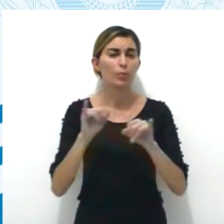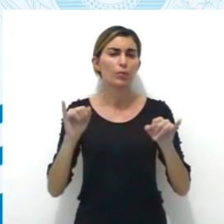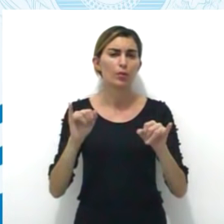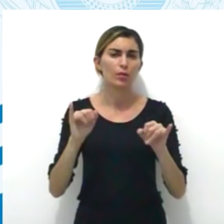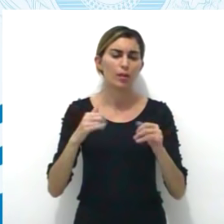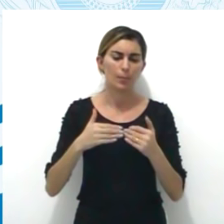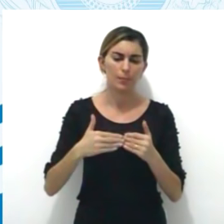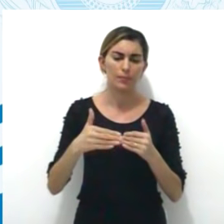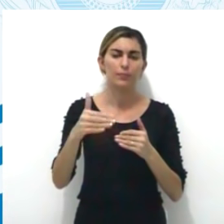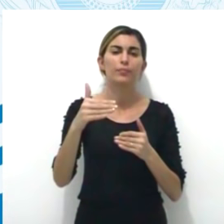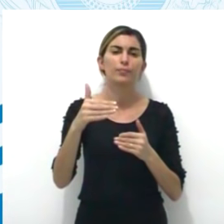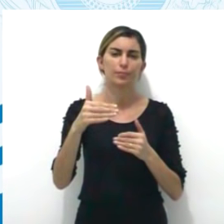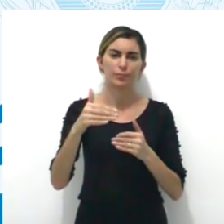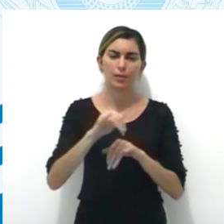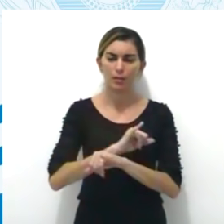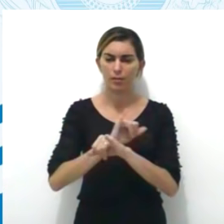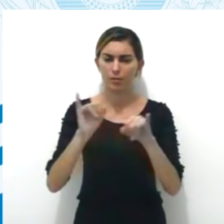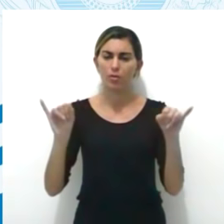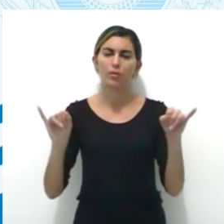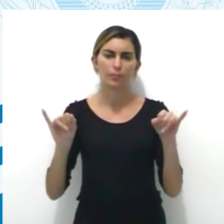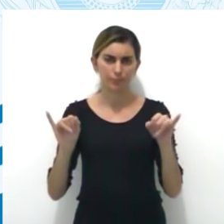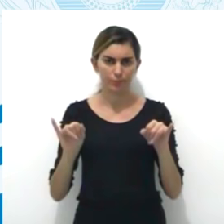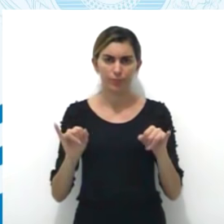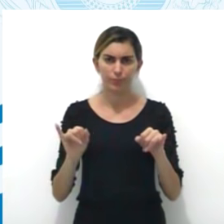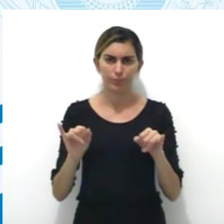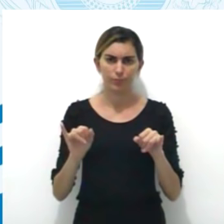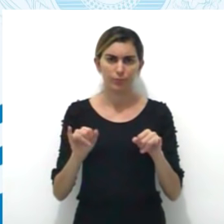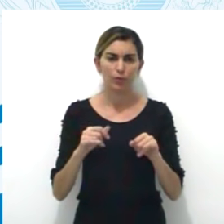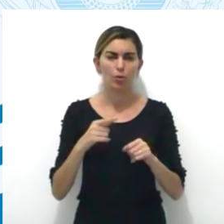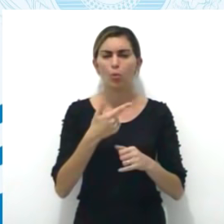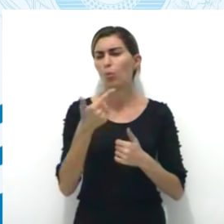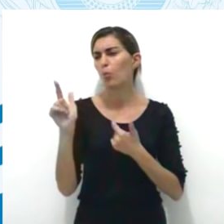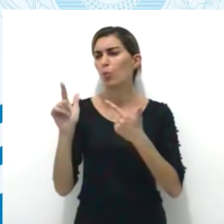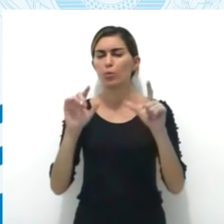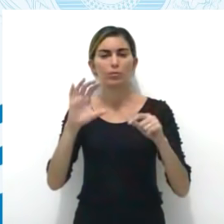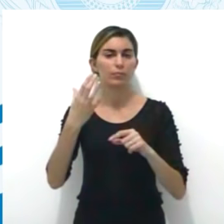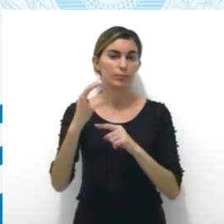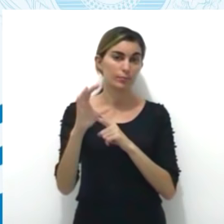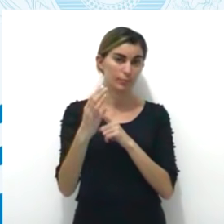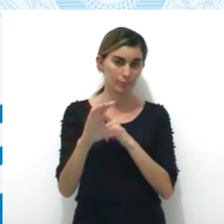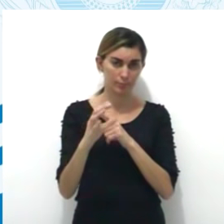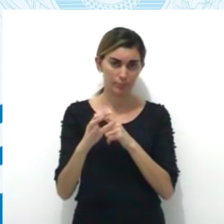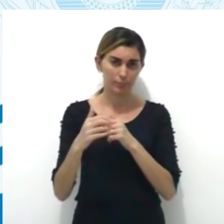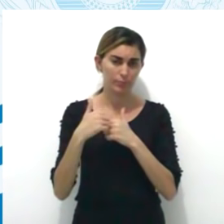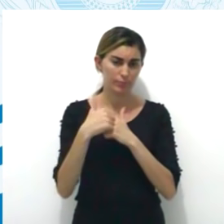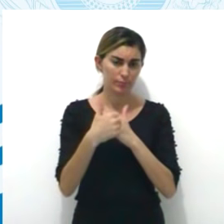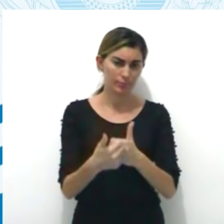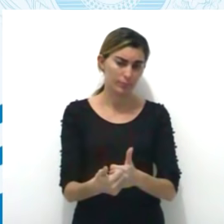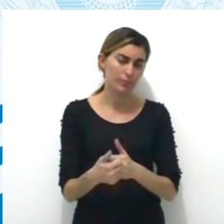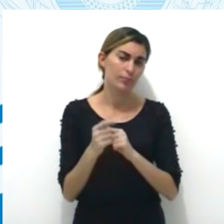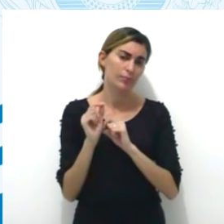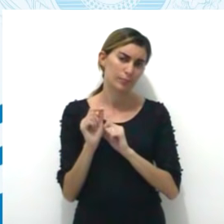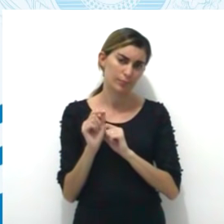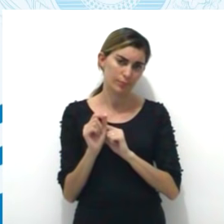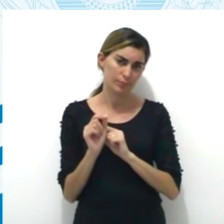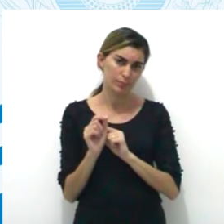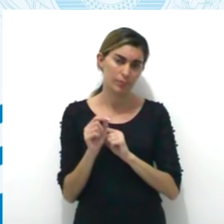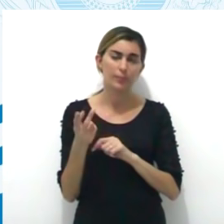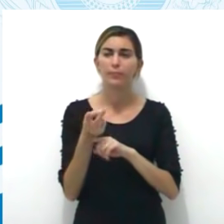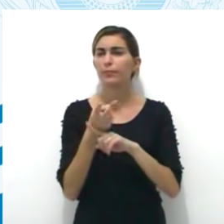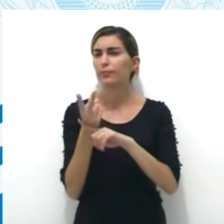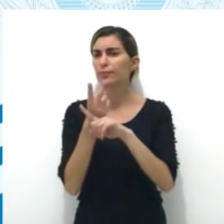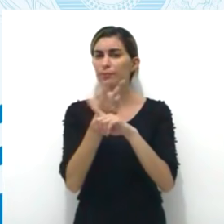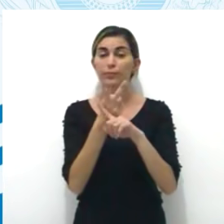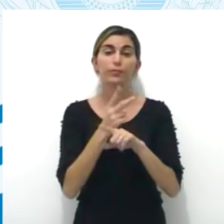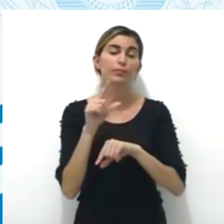quando? Então, a partir dessa declaração, outros cientistas seguiram